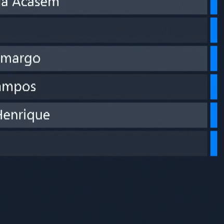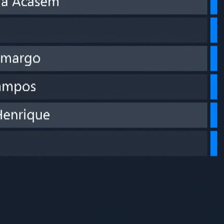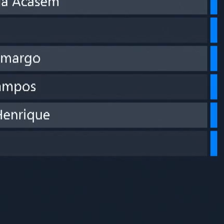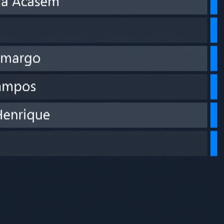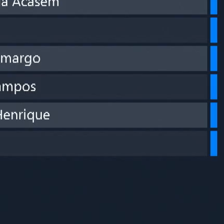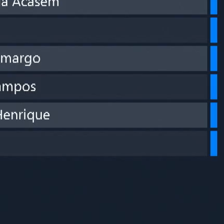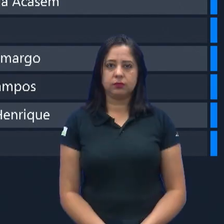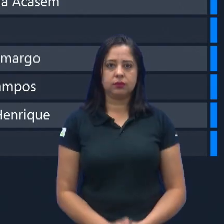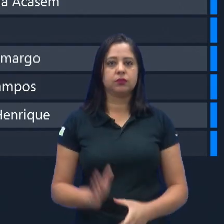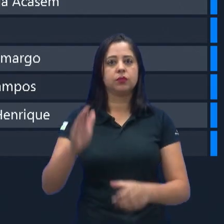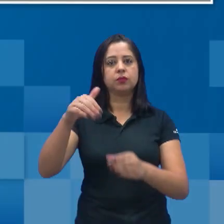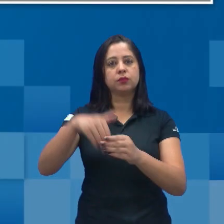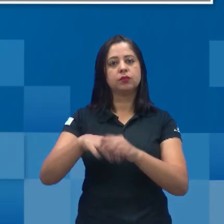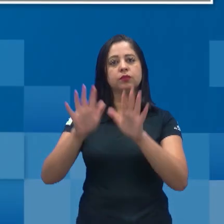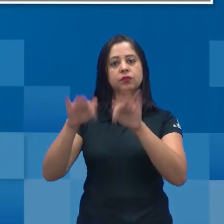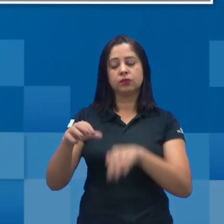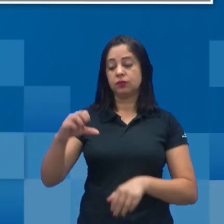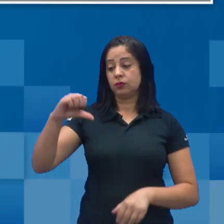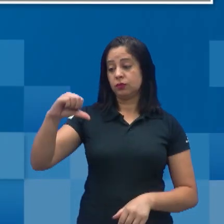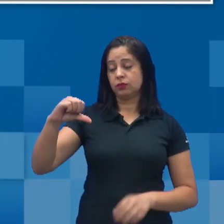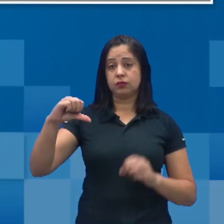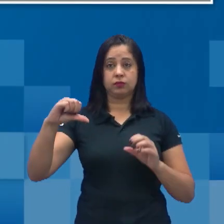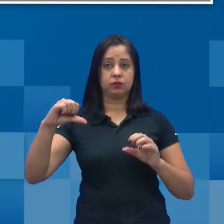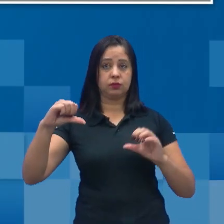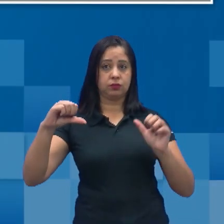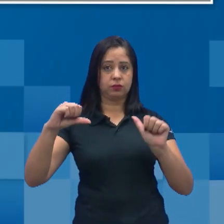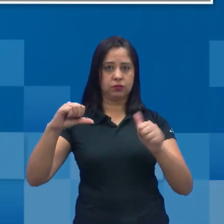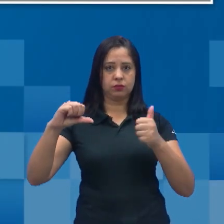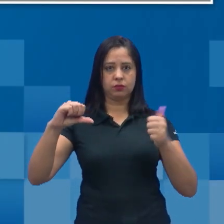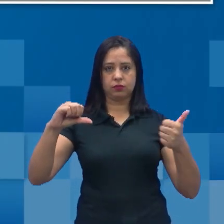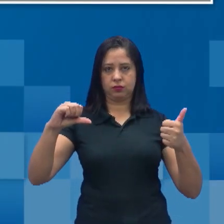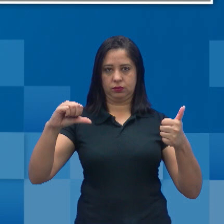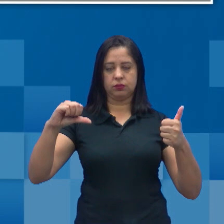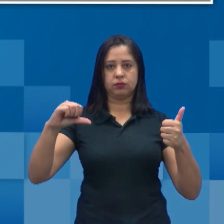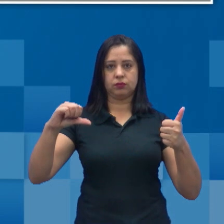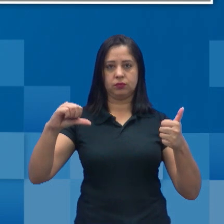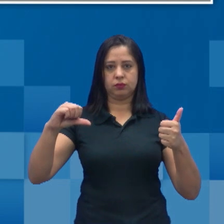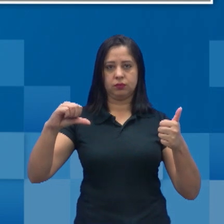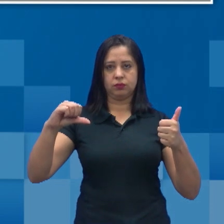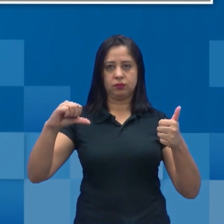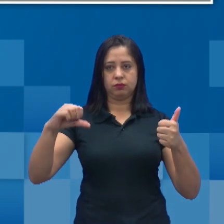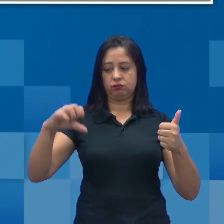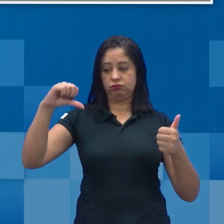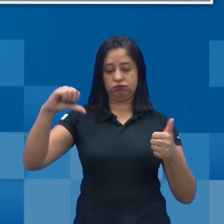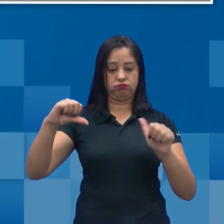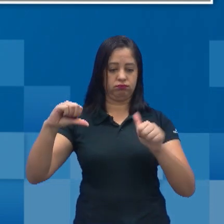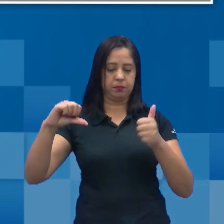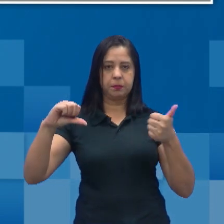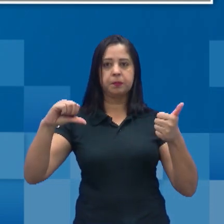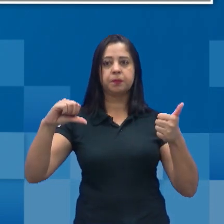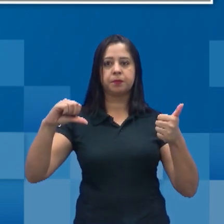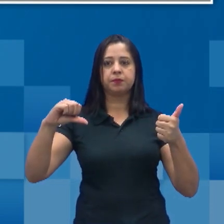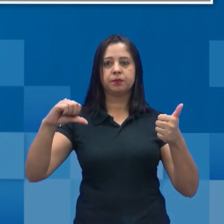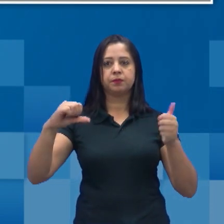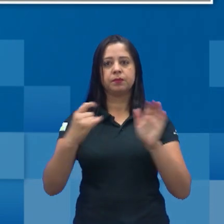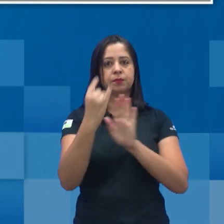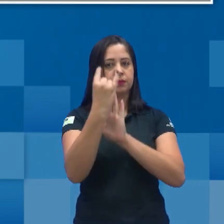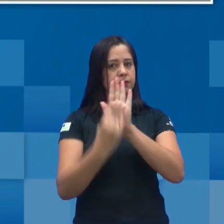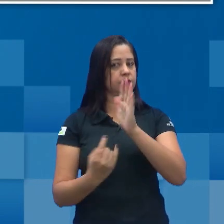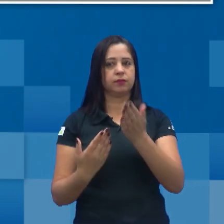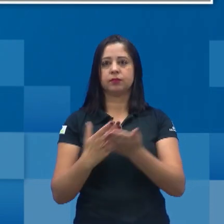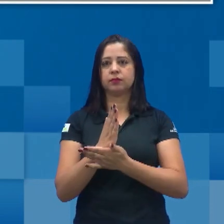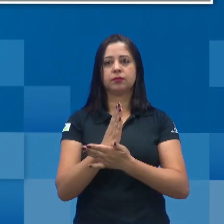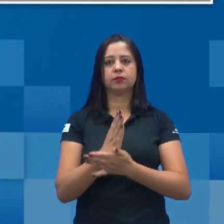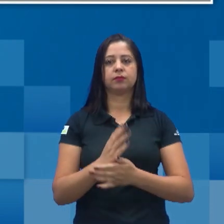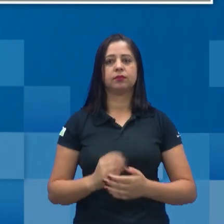Encerrada a votação. 9 votos favoráveis, 11 votos contrários. Com 9 votos favoráveis, 11 votos contrários, o requerimento está